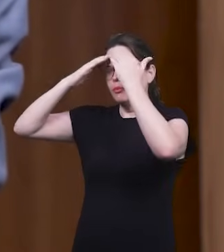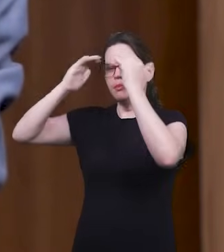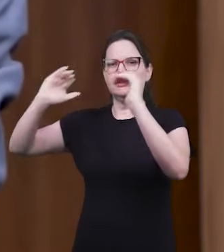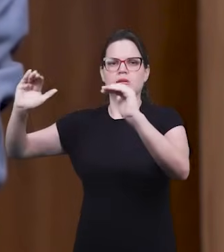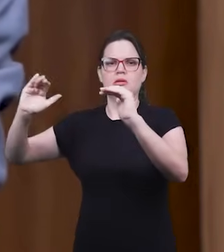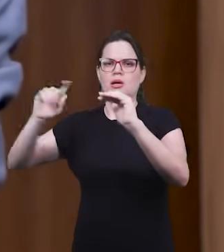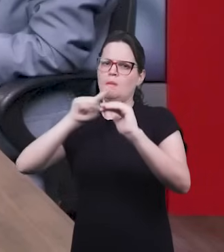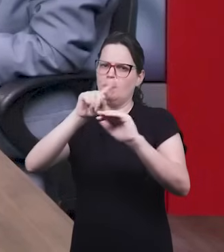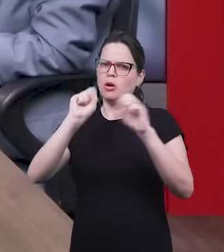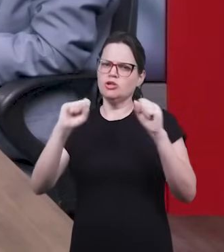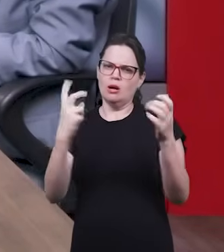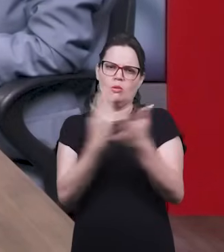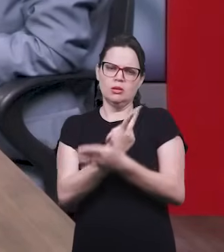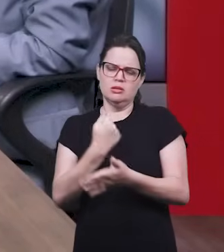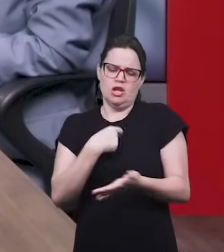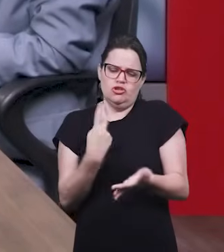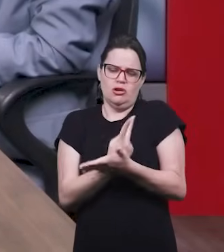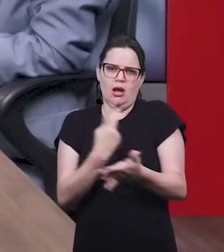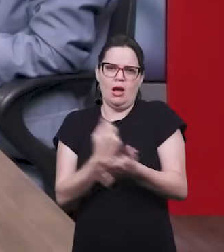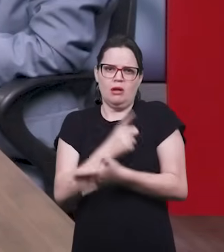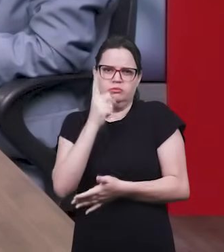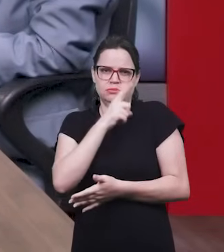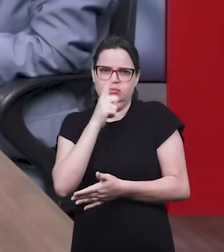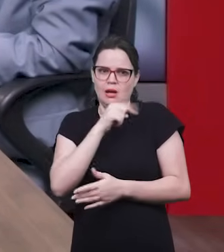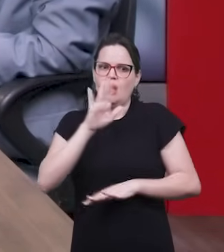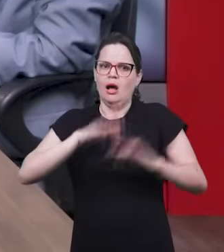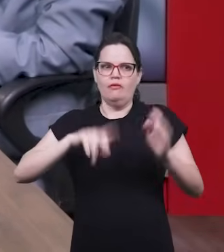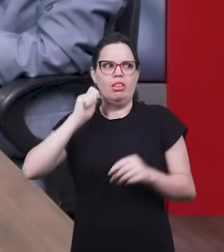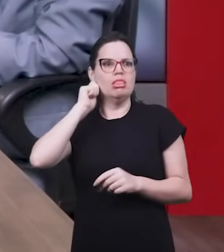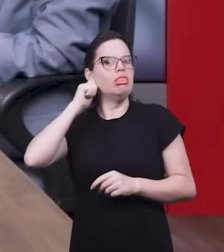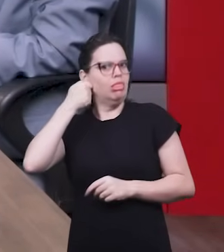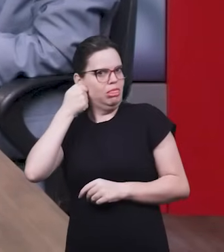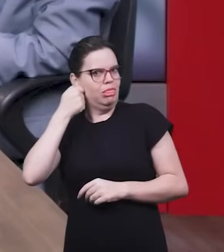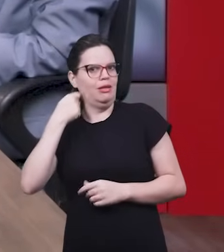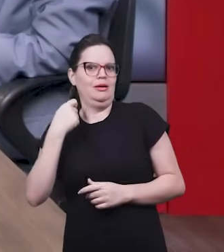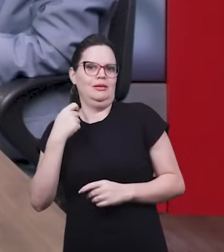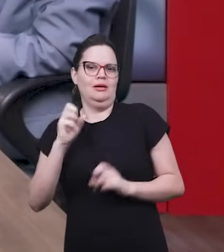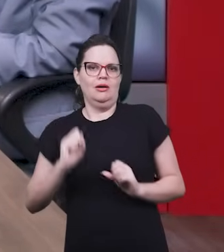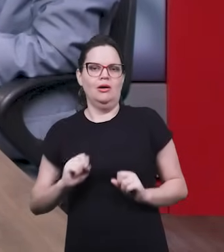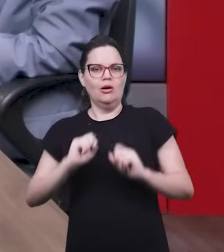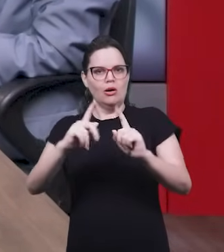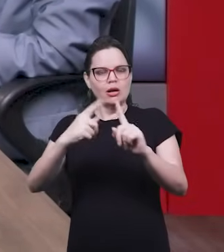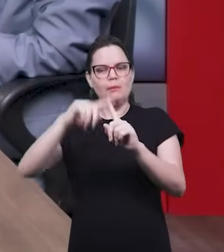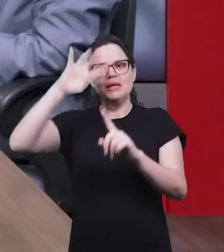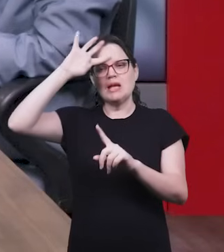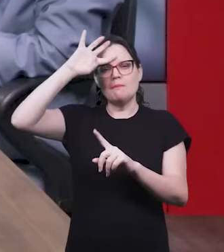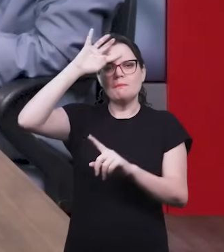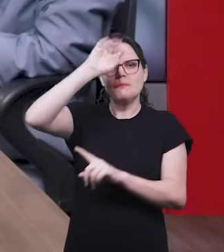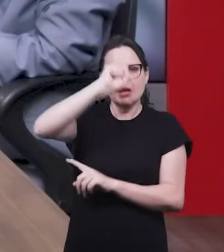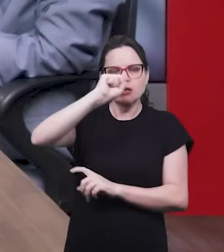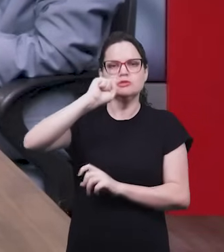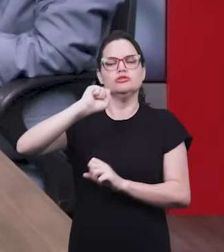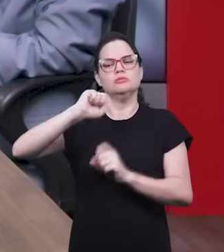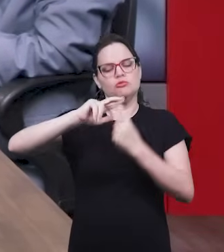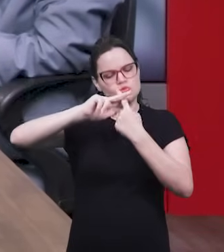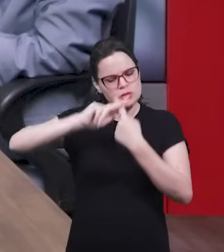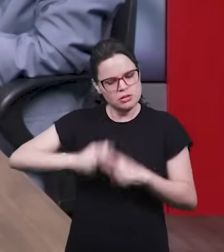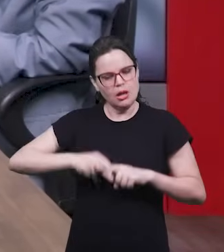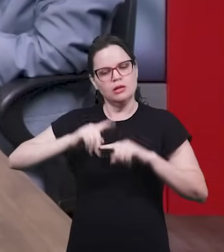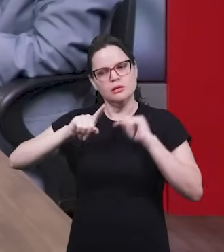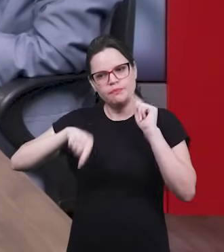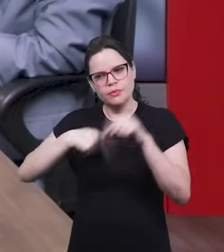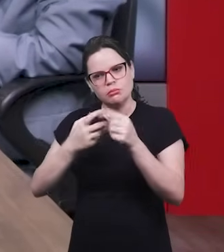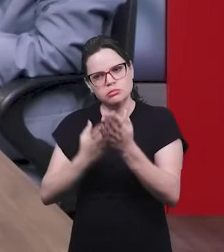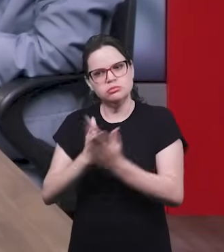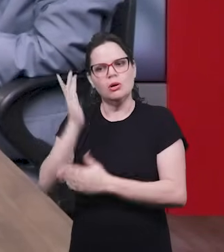erra. Erra, mas apanha. Mas você consultar não erra um. Eu vou contar